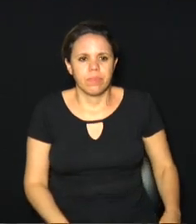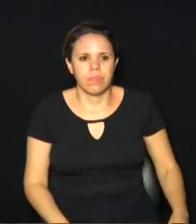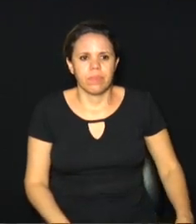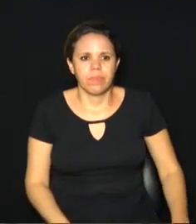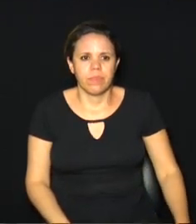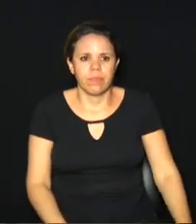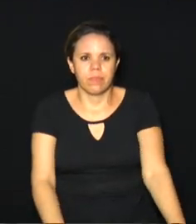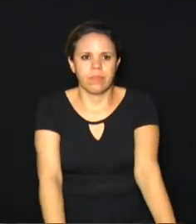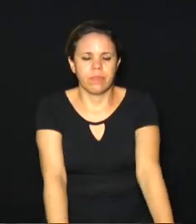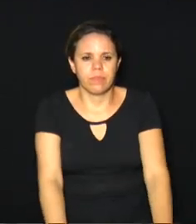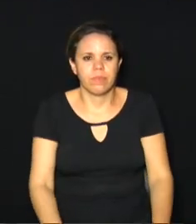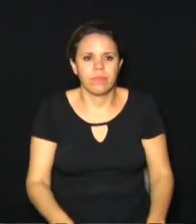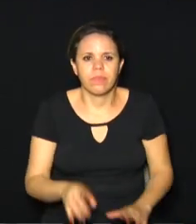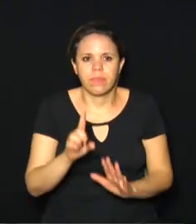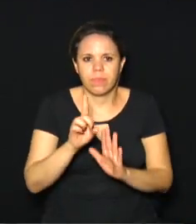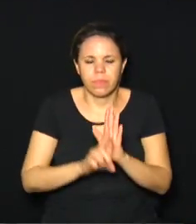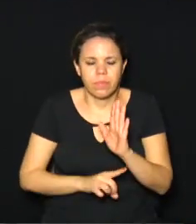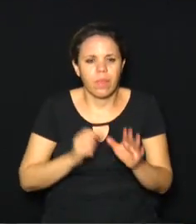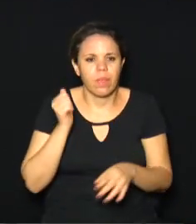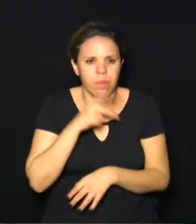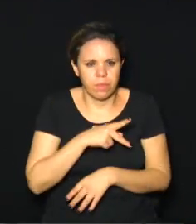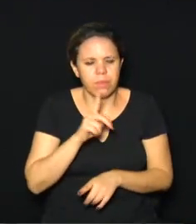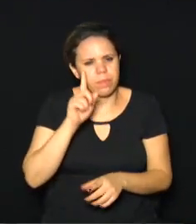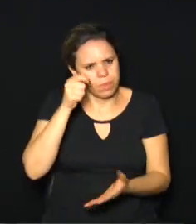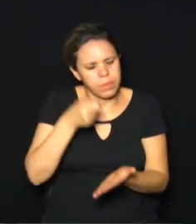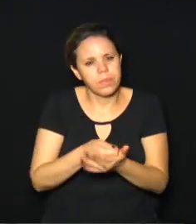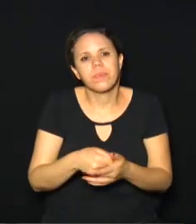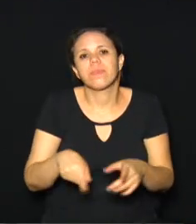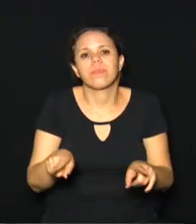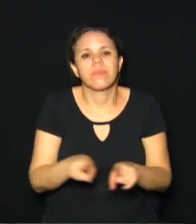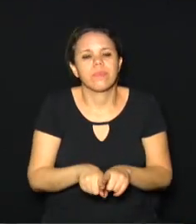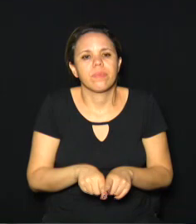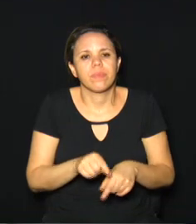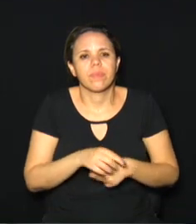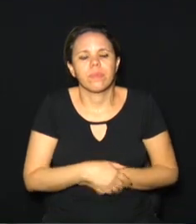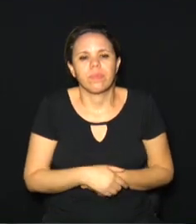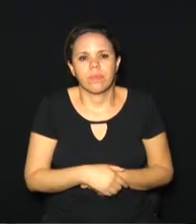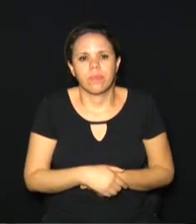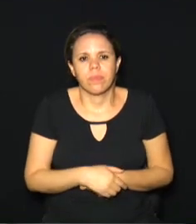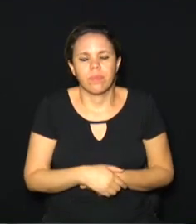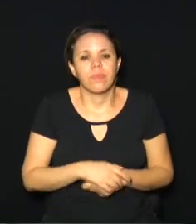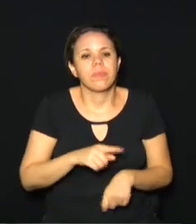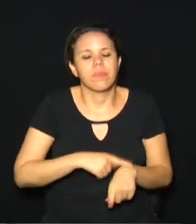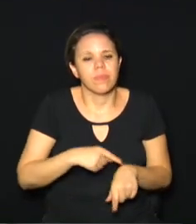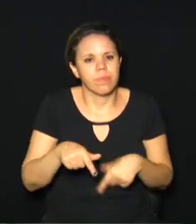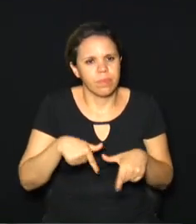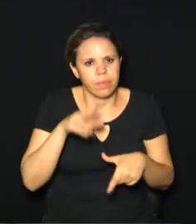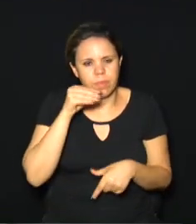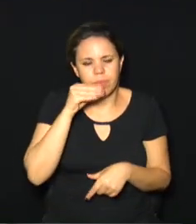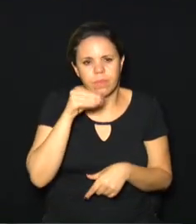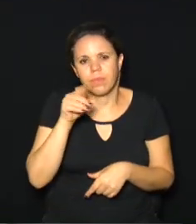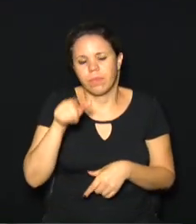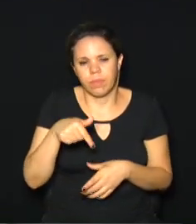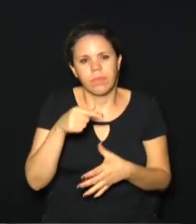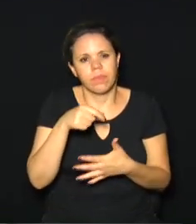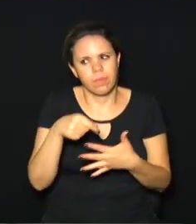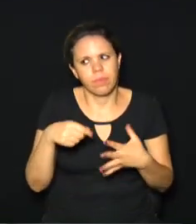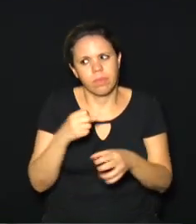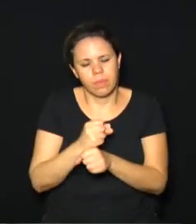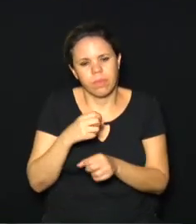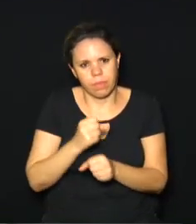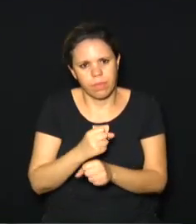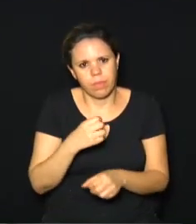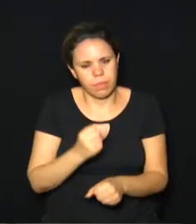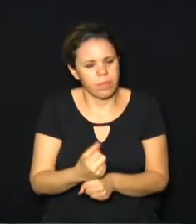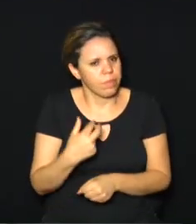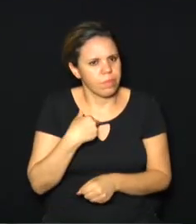E direitos previdenciários também são garantidos, então esse tempo de serviço do servidor tem que ser contado, não pode